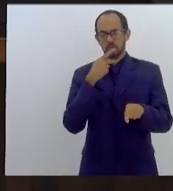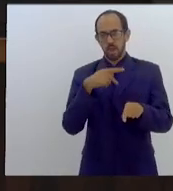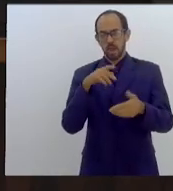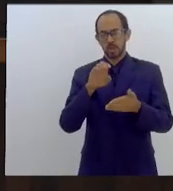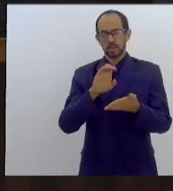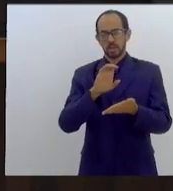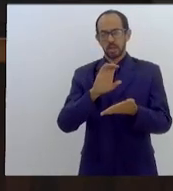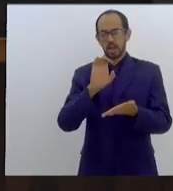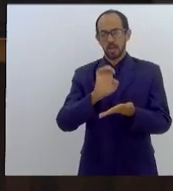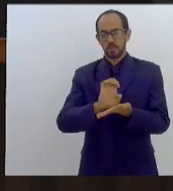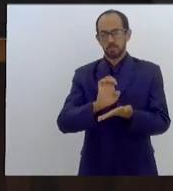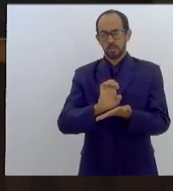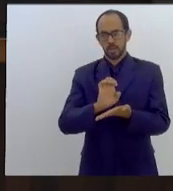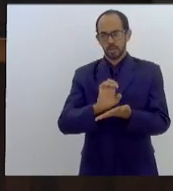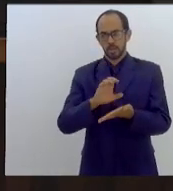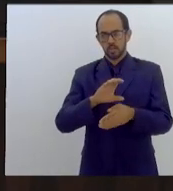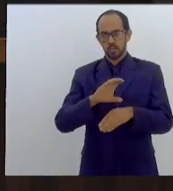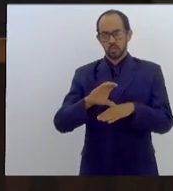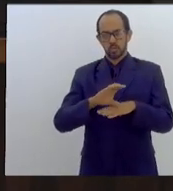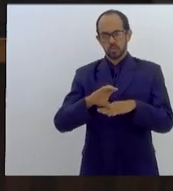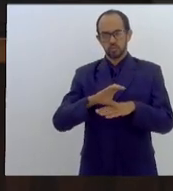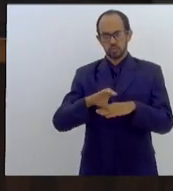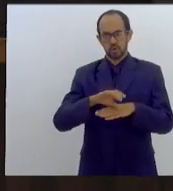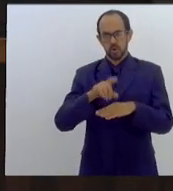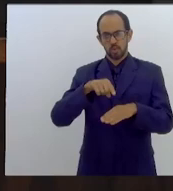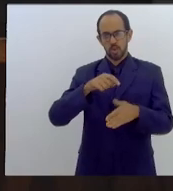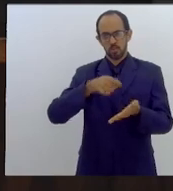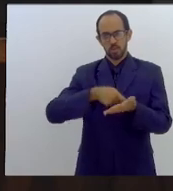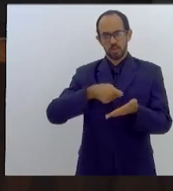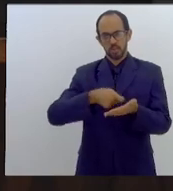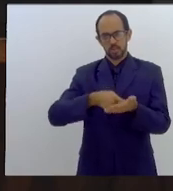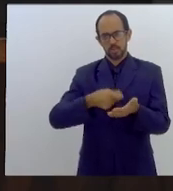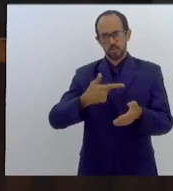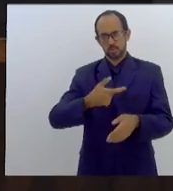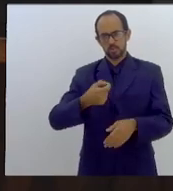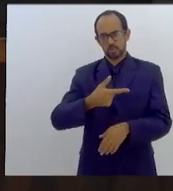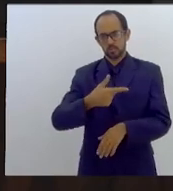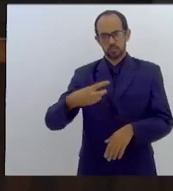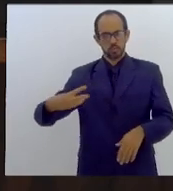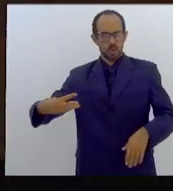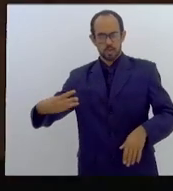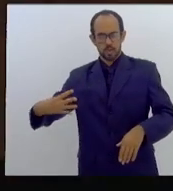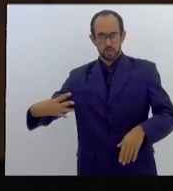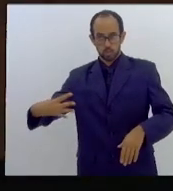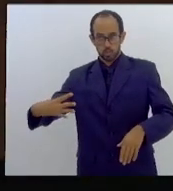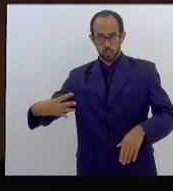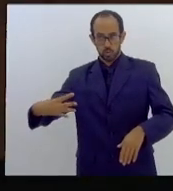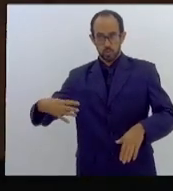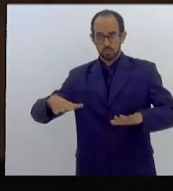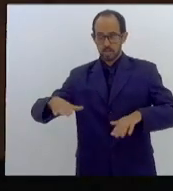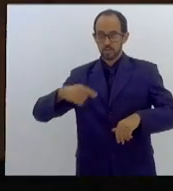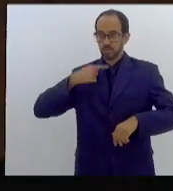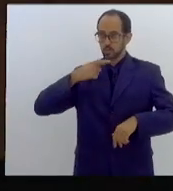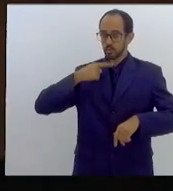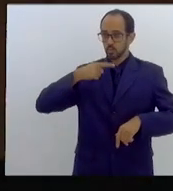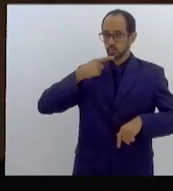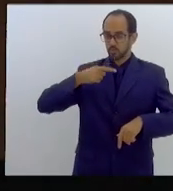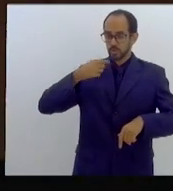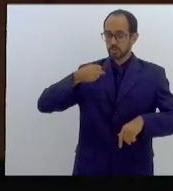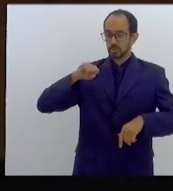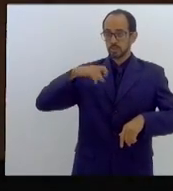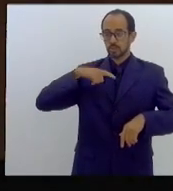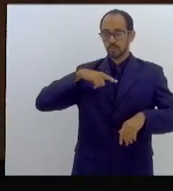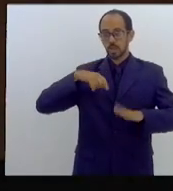emenda constitucional e já é obrigação de fazê-lo em 24. É que eu tenho eu fiquei com dúvida se esse tema, se tem a